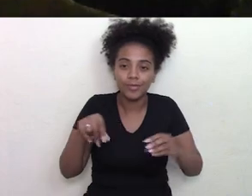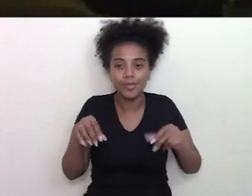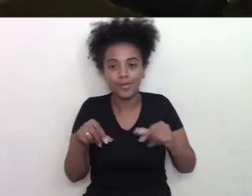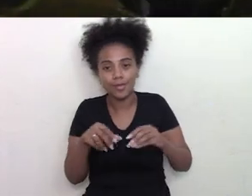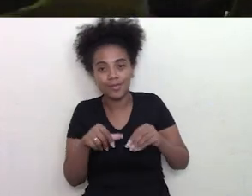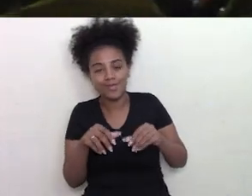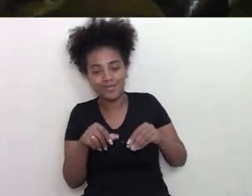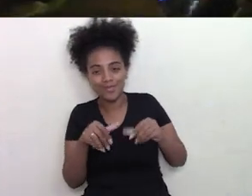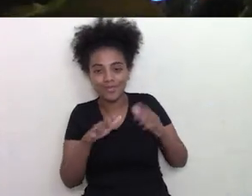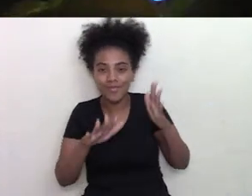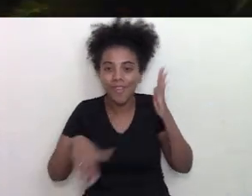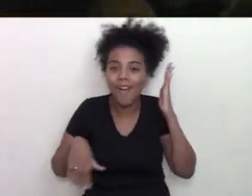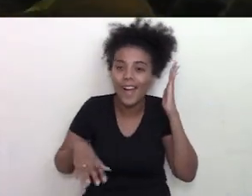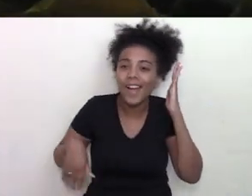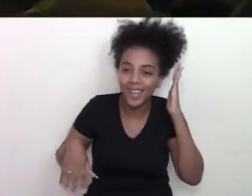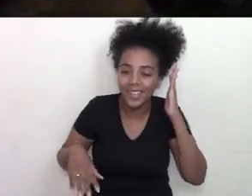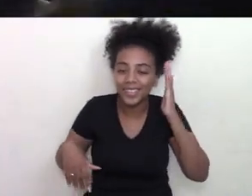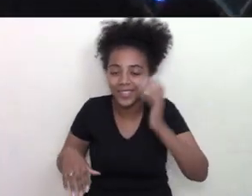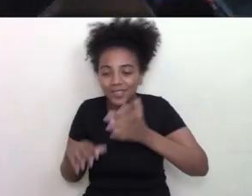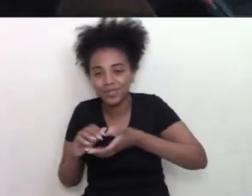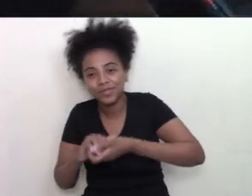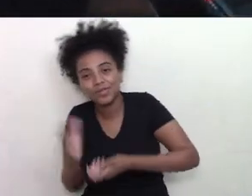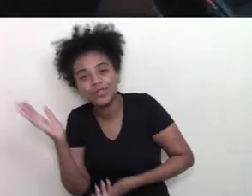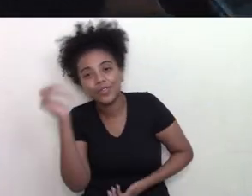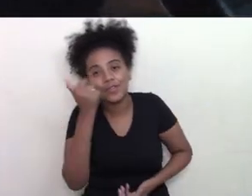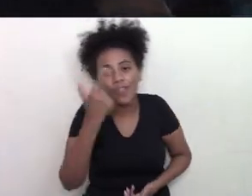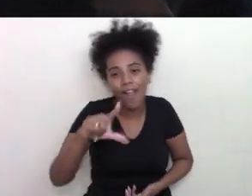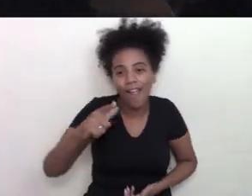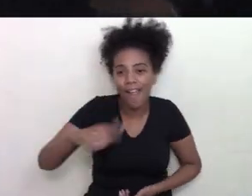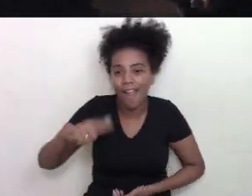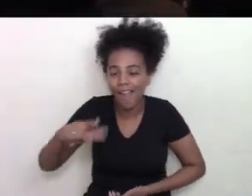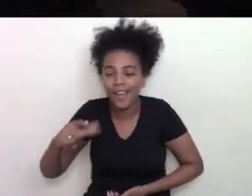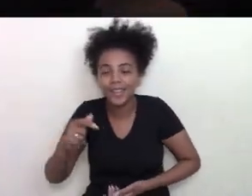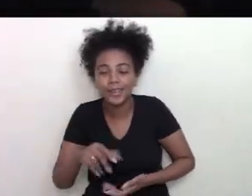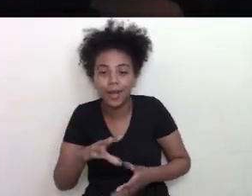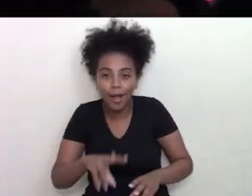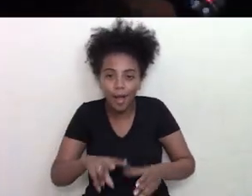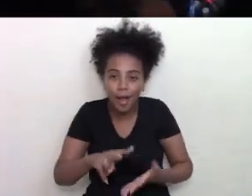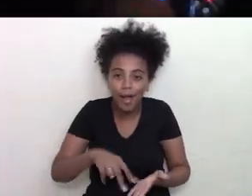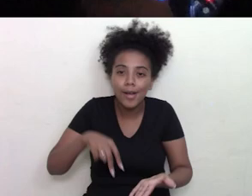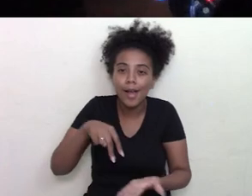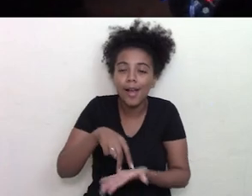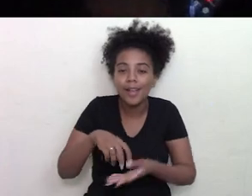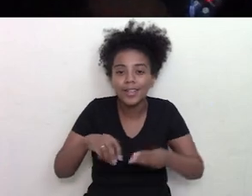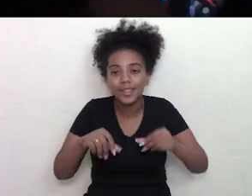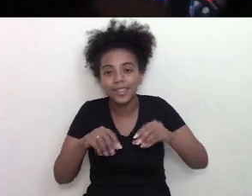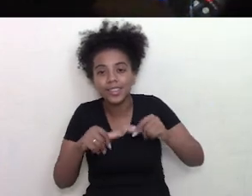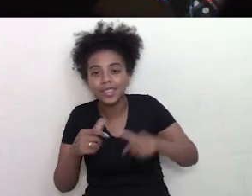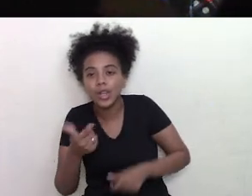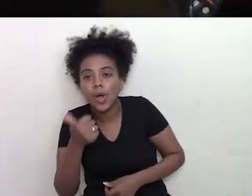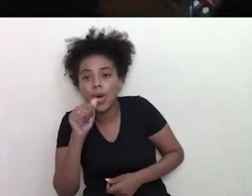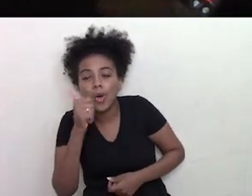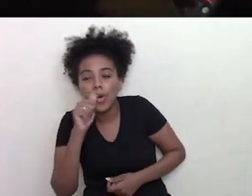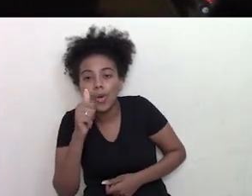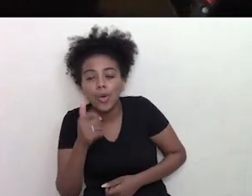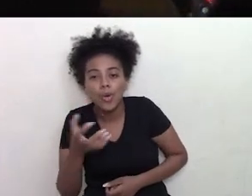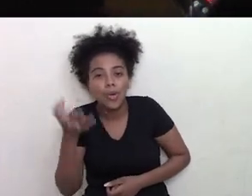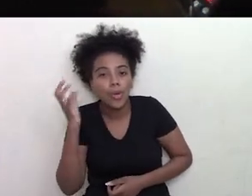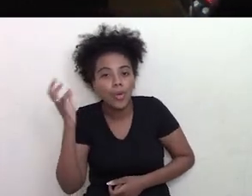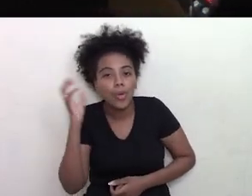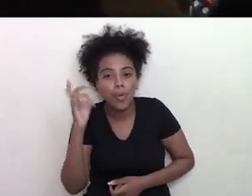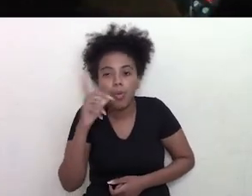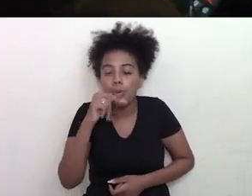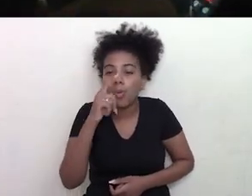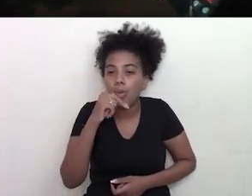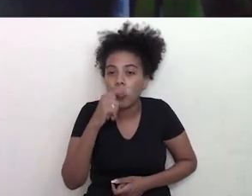coco, beira do mar. Mais uma vez, vai! Pé na areia, caipirinha, água de coco. Quem tá tomando cerveja, balança